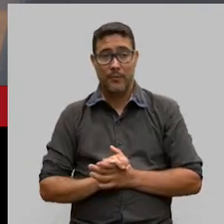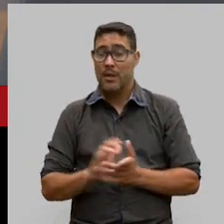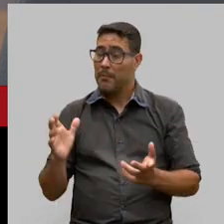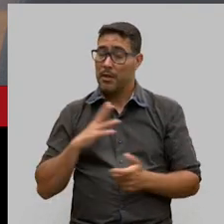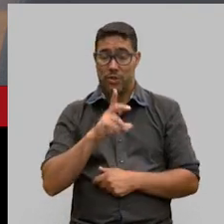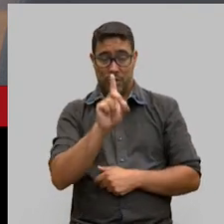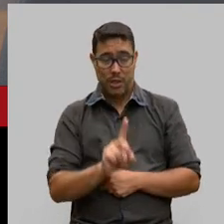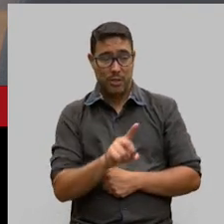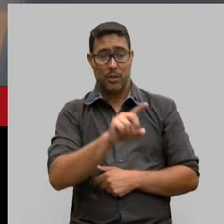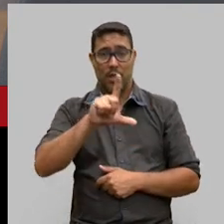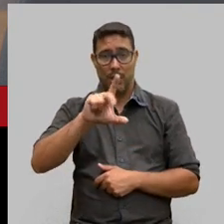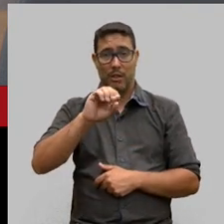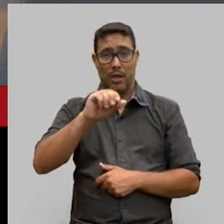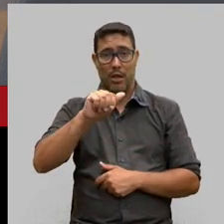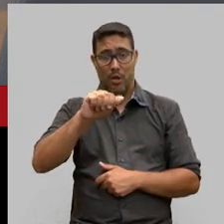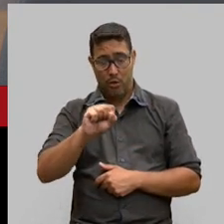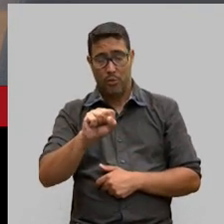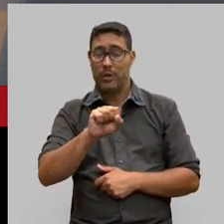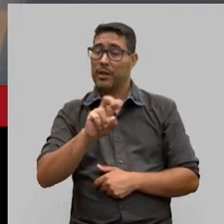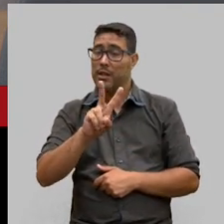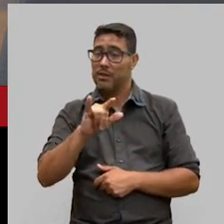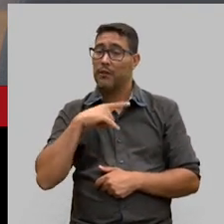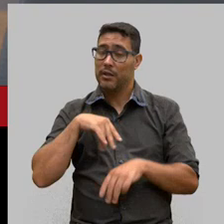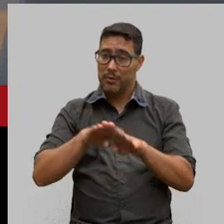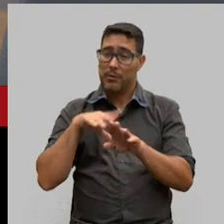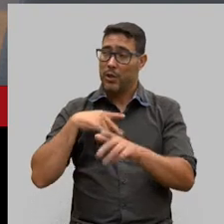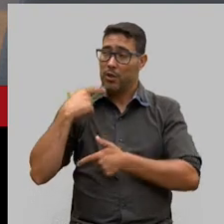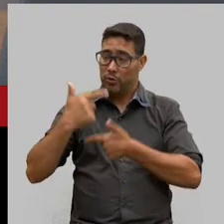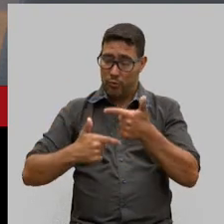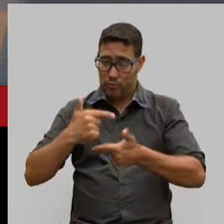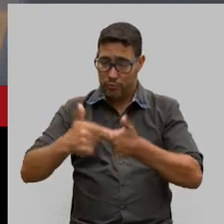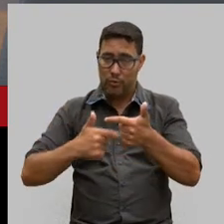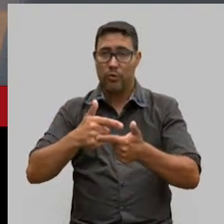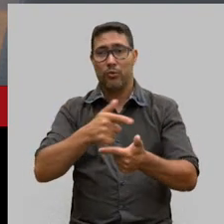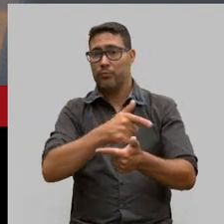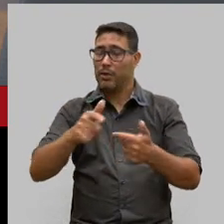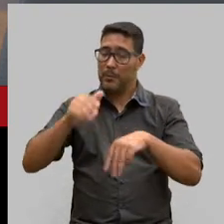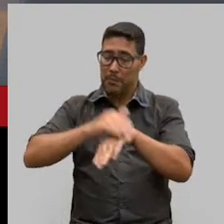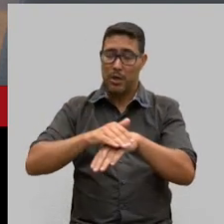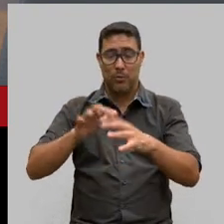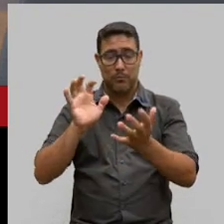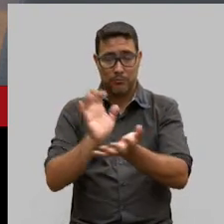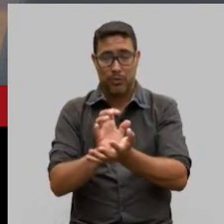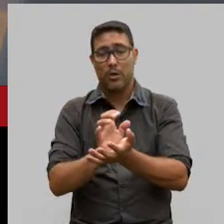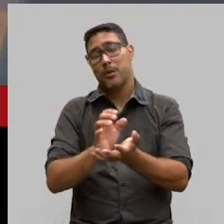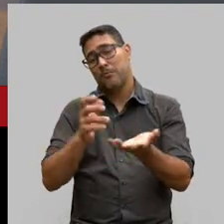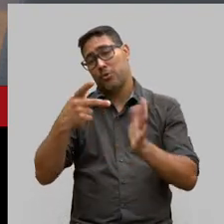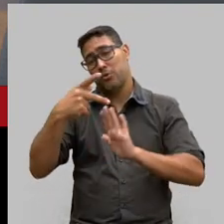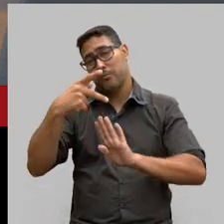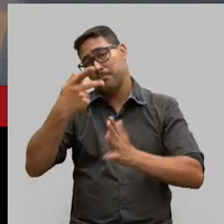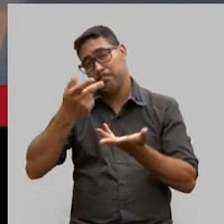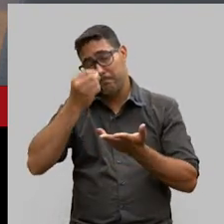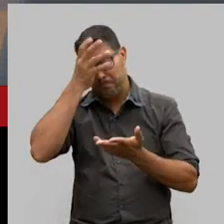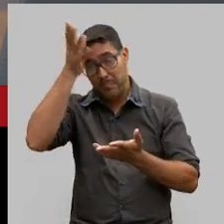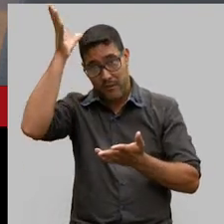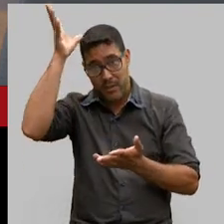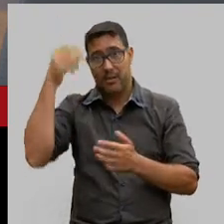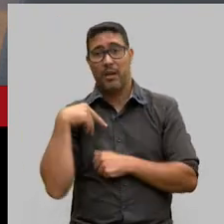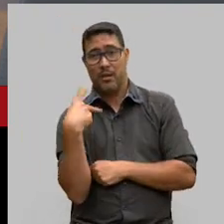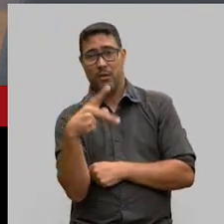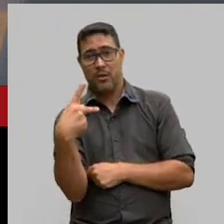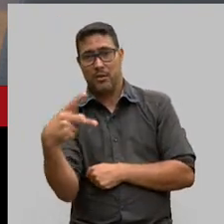Nós Vamos considerar como um trabalho remunerar e como um direito previdenciário não como apenas um beneficiar da